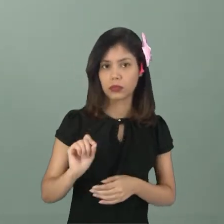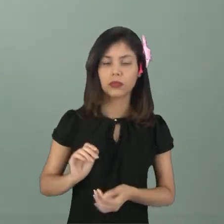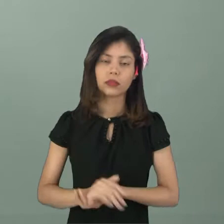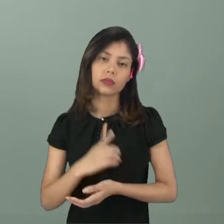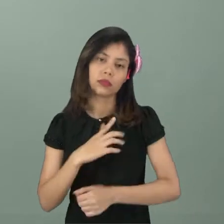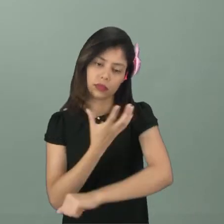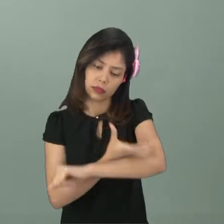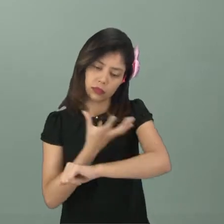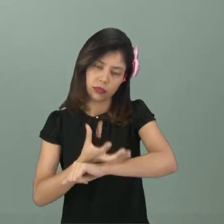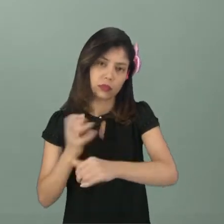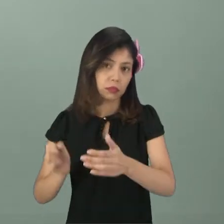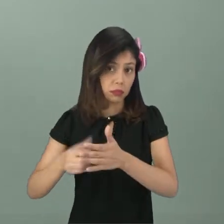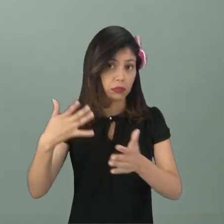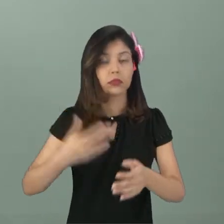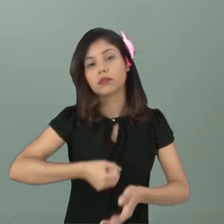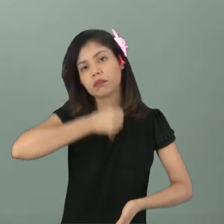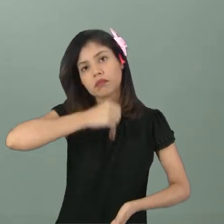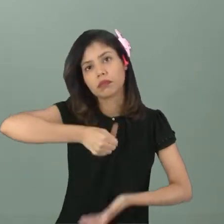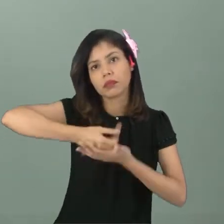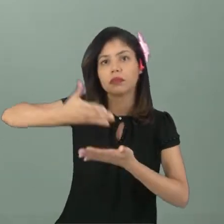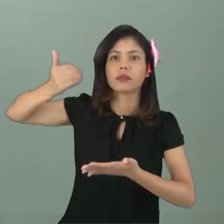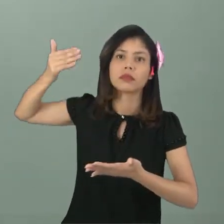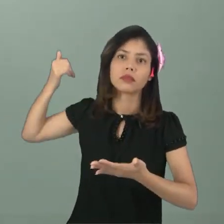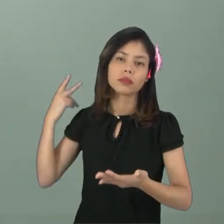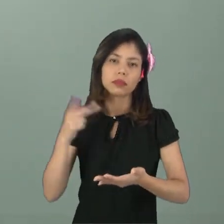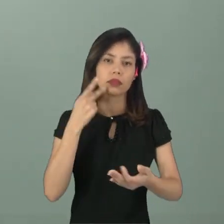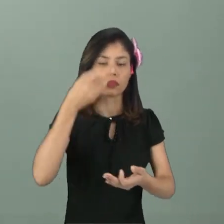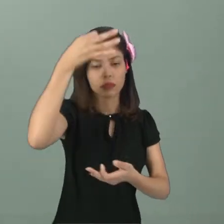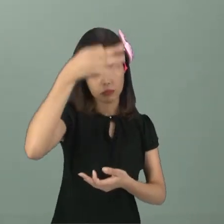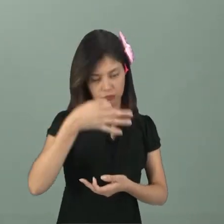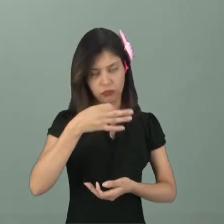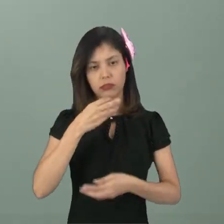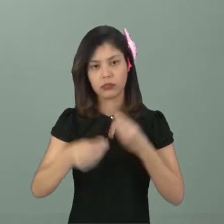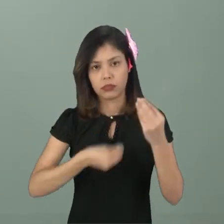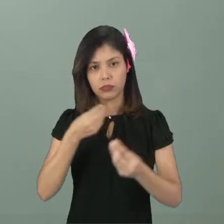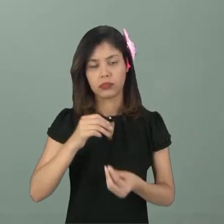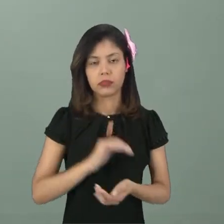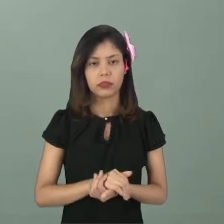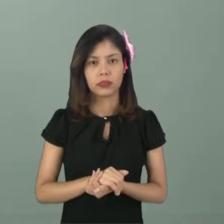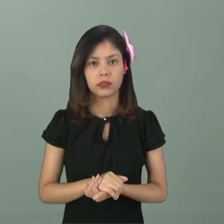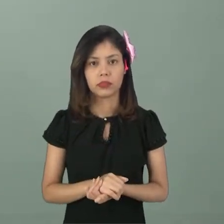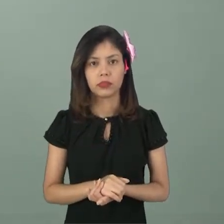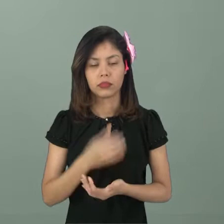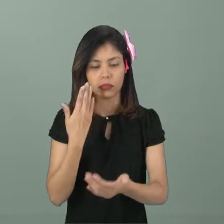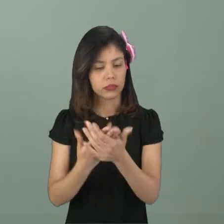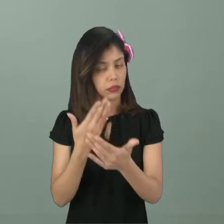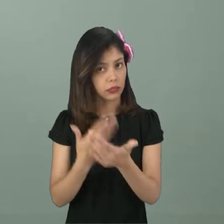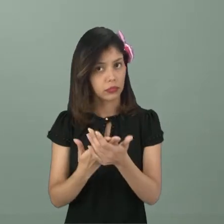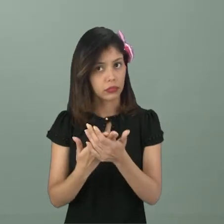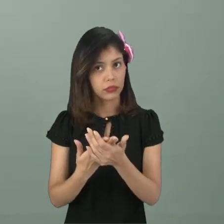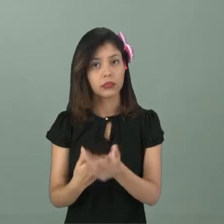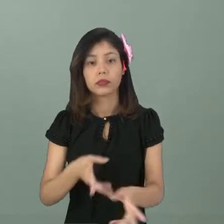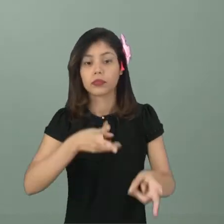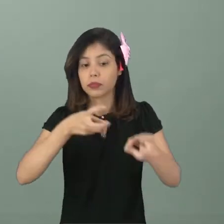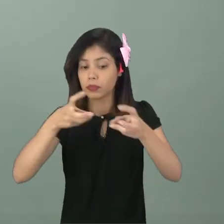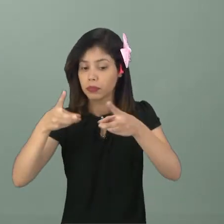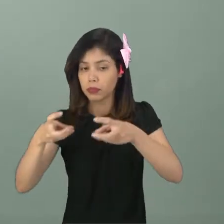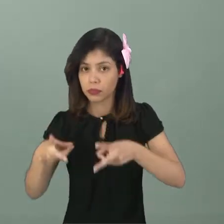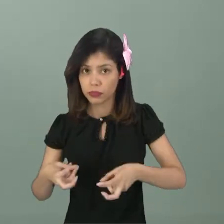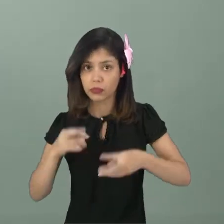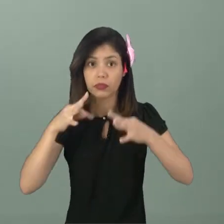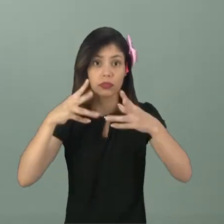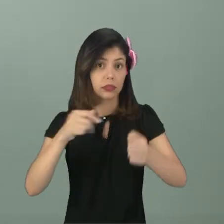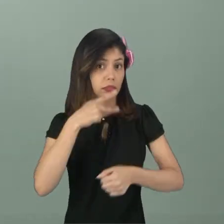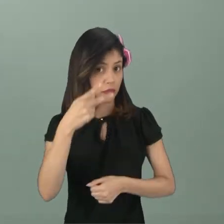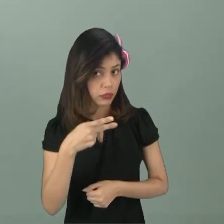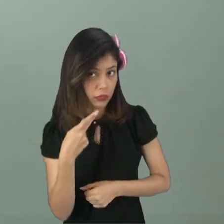o plantio, que tantos os antigos falavam, e eles confirmaram como? Através de estudos, eles perceberam que tudo que